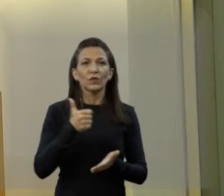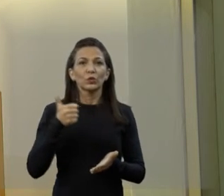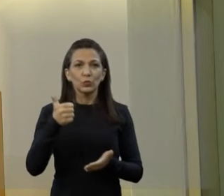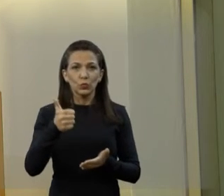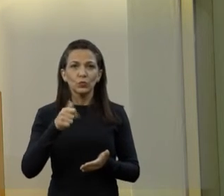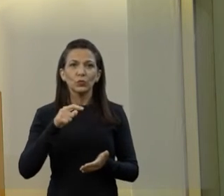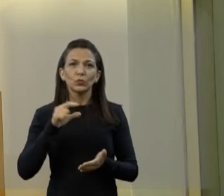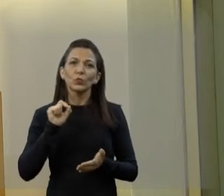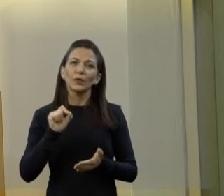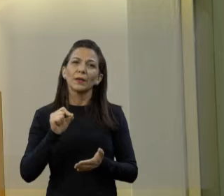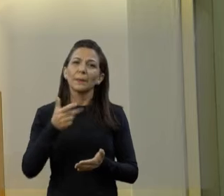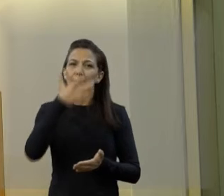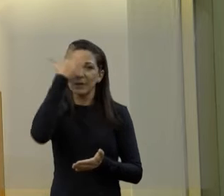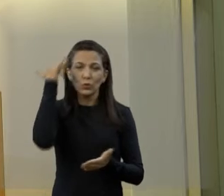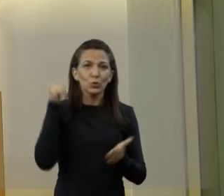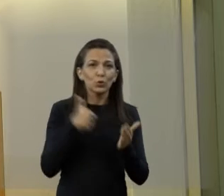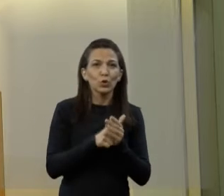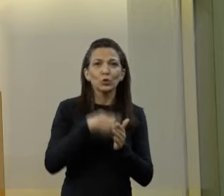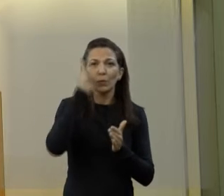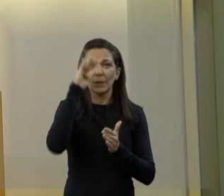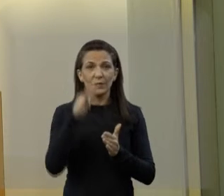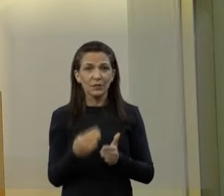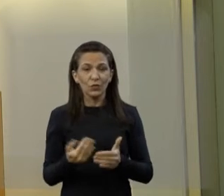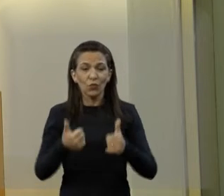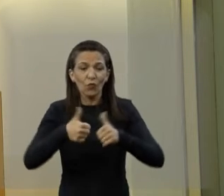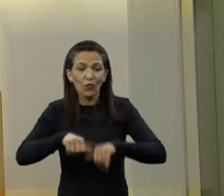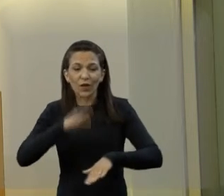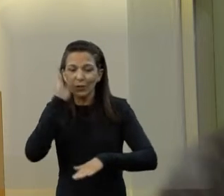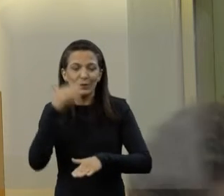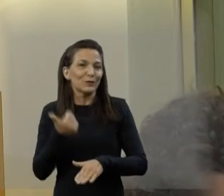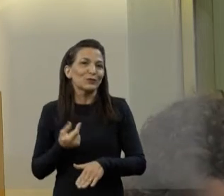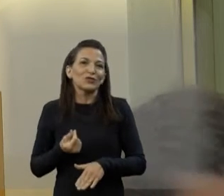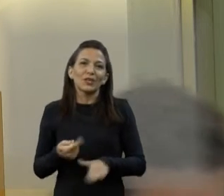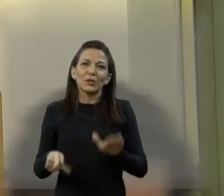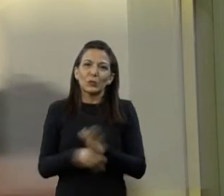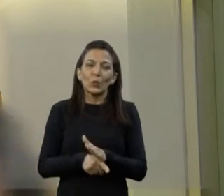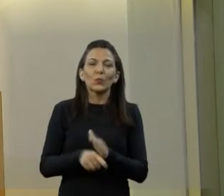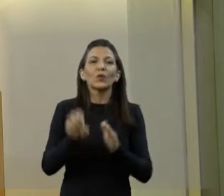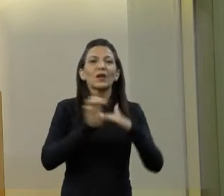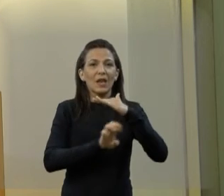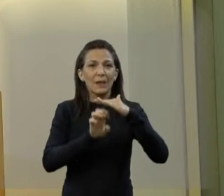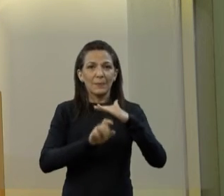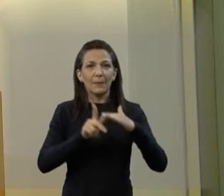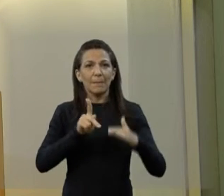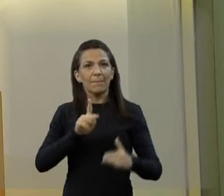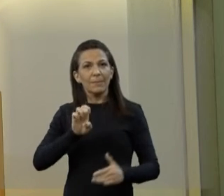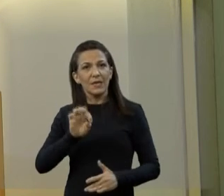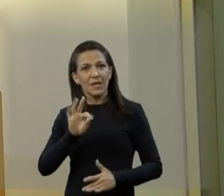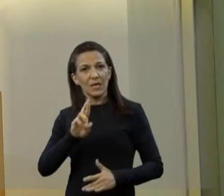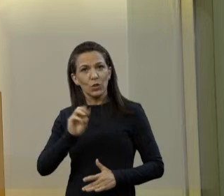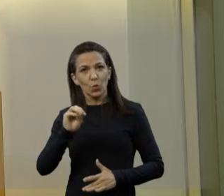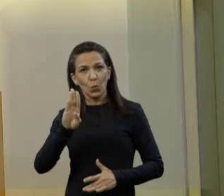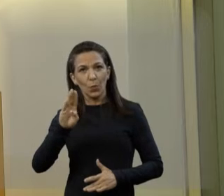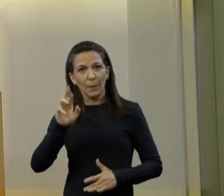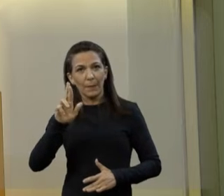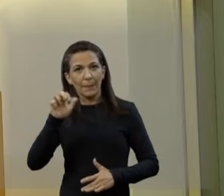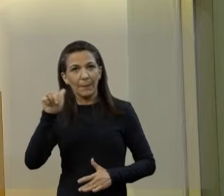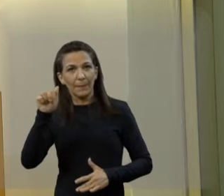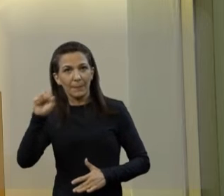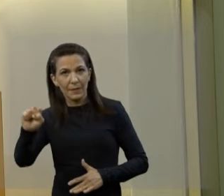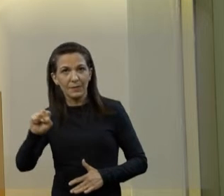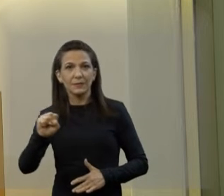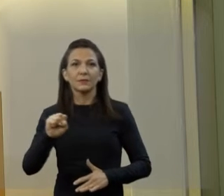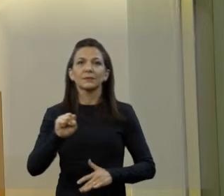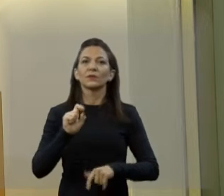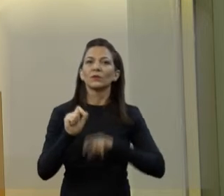não são de acionistas brasileiros ou seja se dinheiro não fica no Brasil Então vão abrir o olho vamos cobrar de quem é de direito e